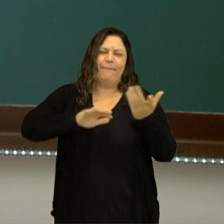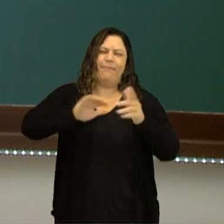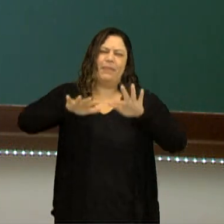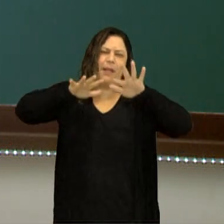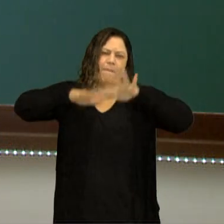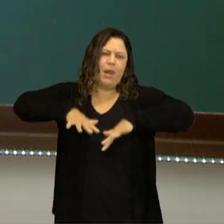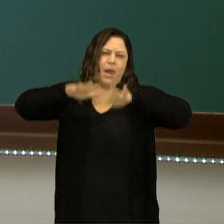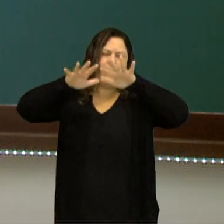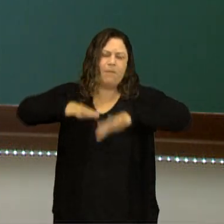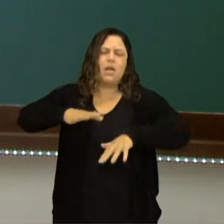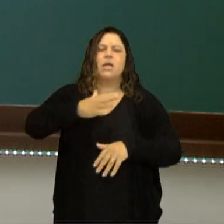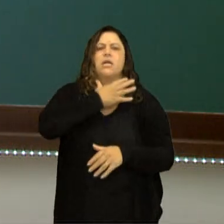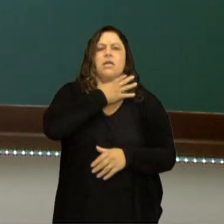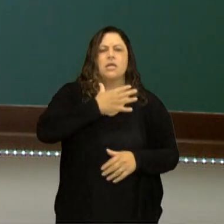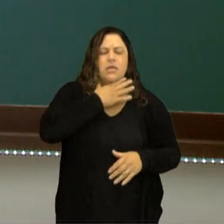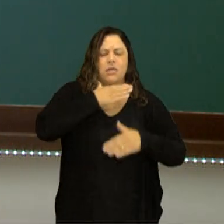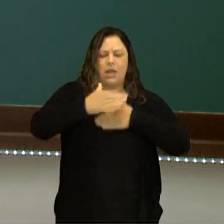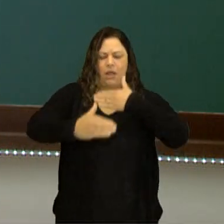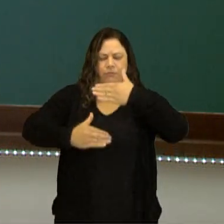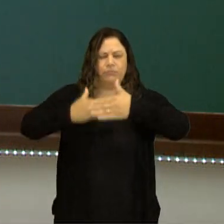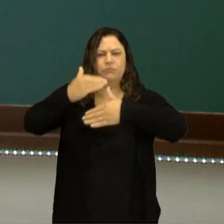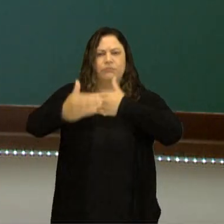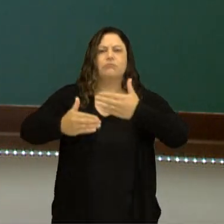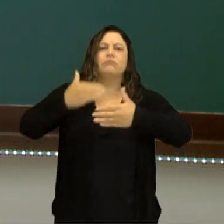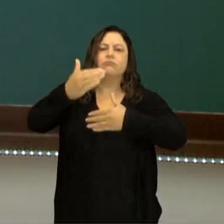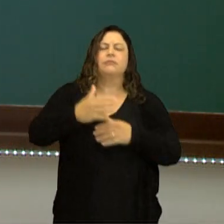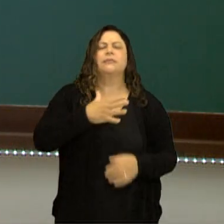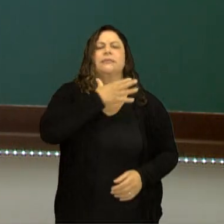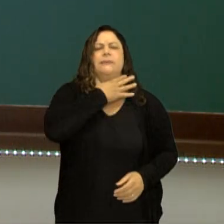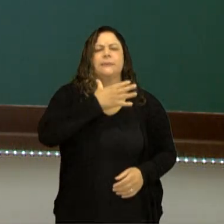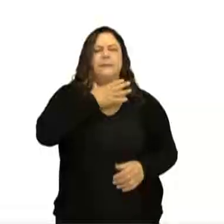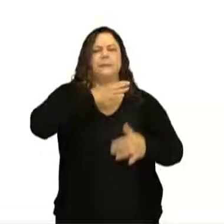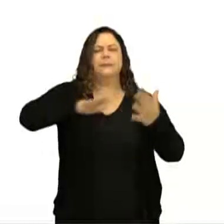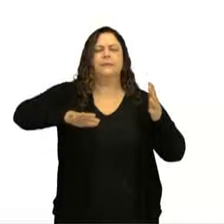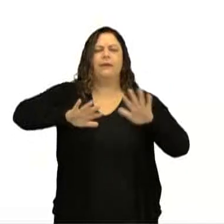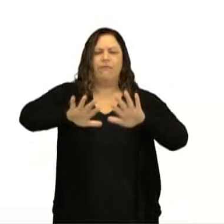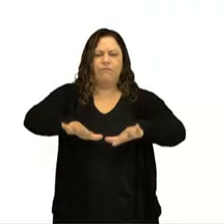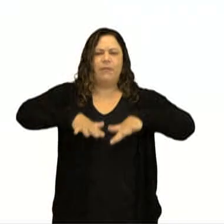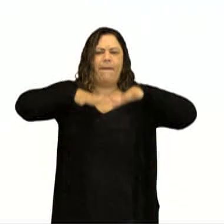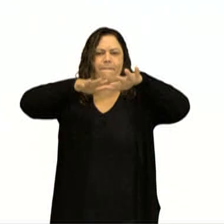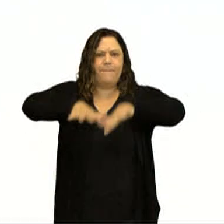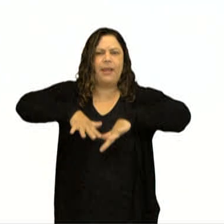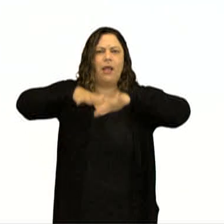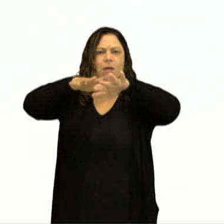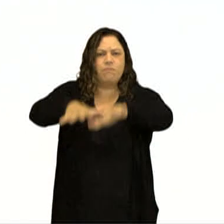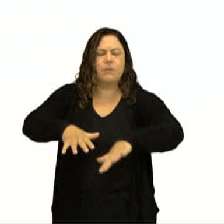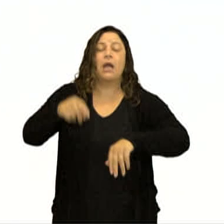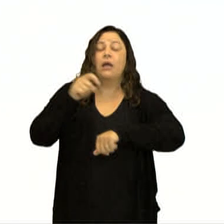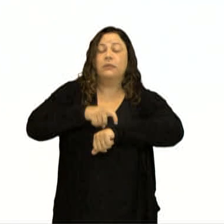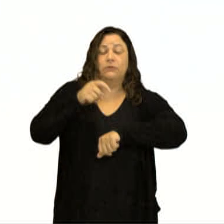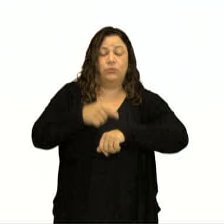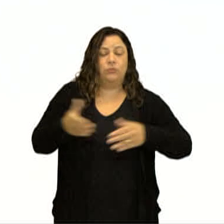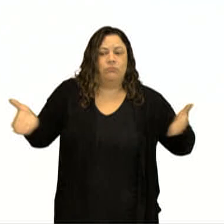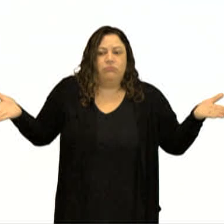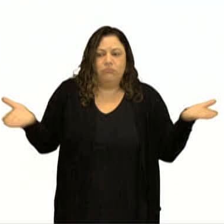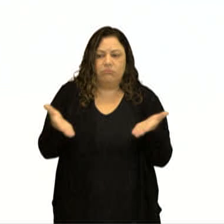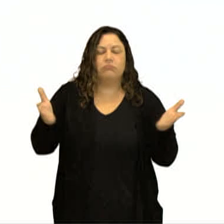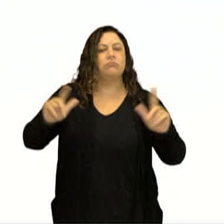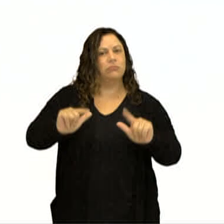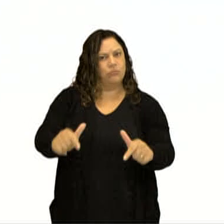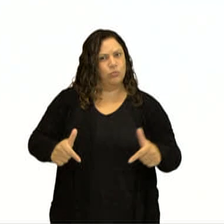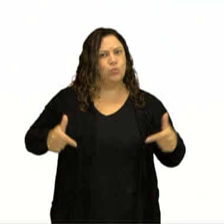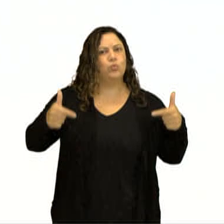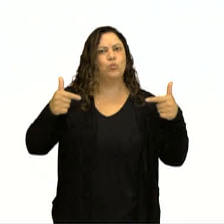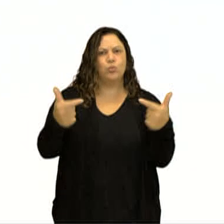fronteiras da Inglaterra. Por meio de greves, manifestações, até os nossos dias atuais, essa luta ela permanece.